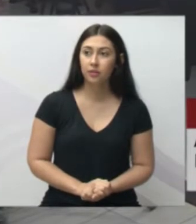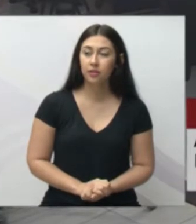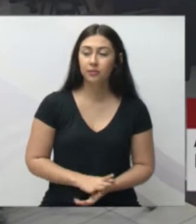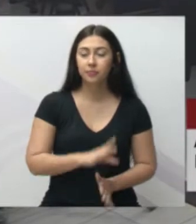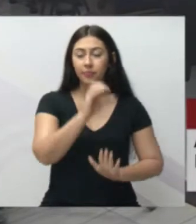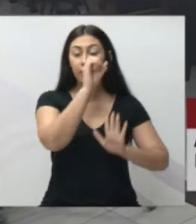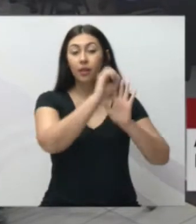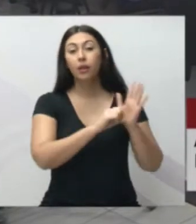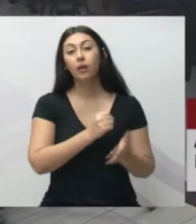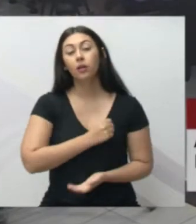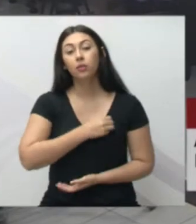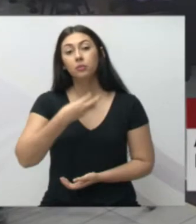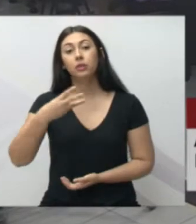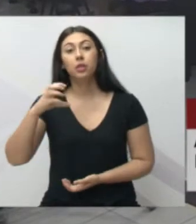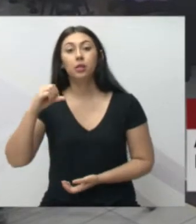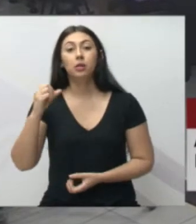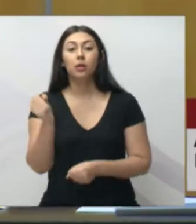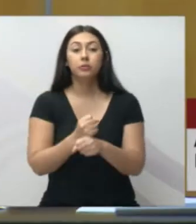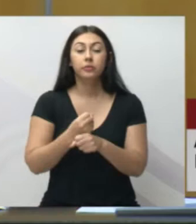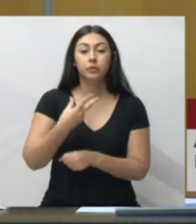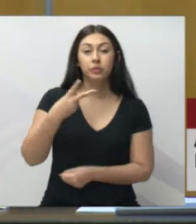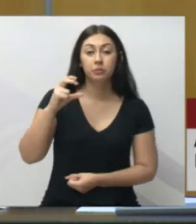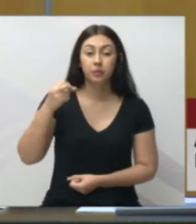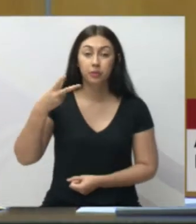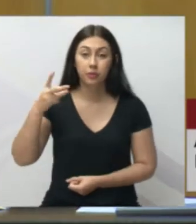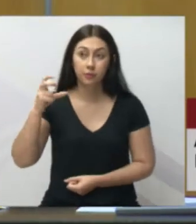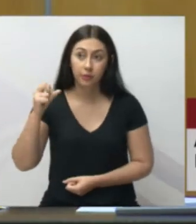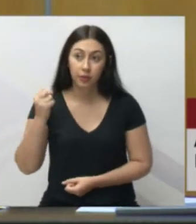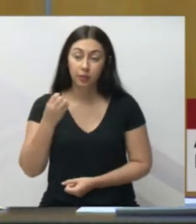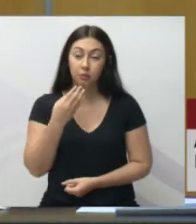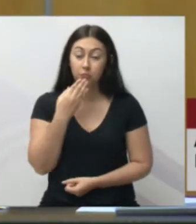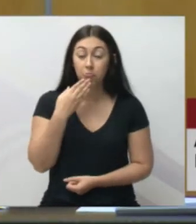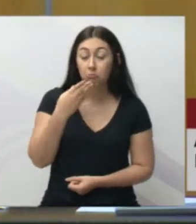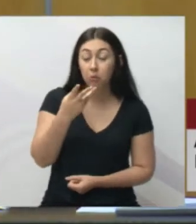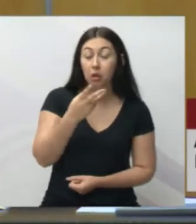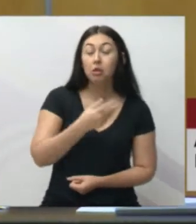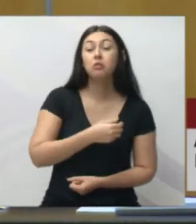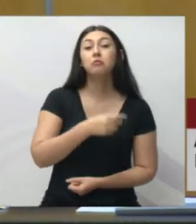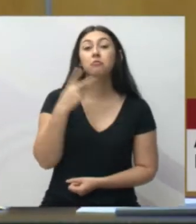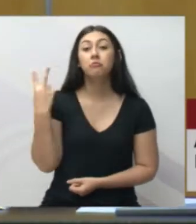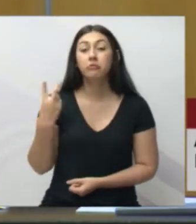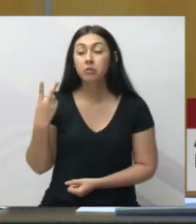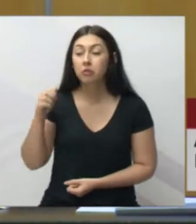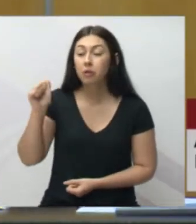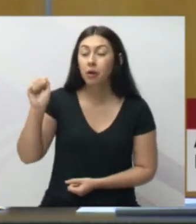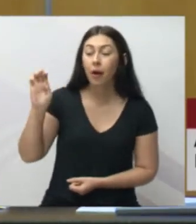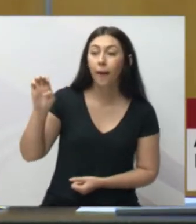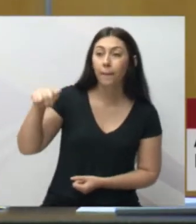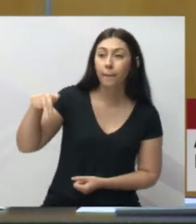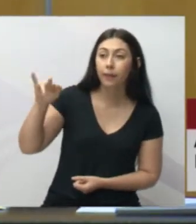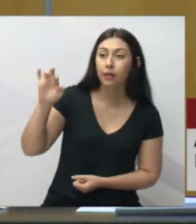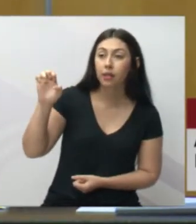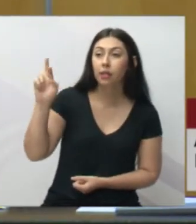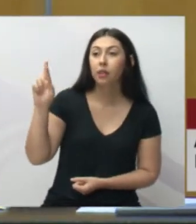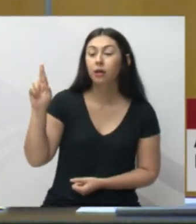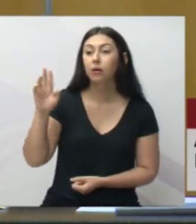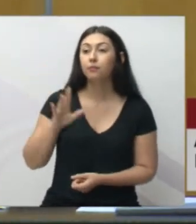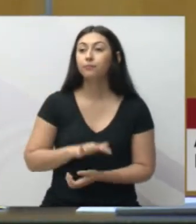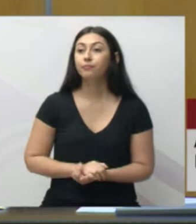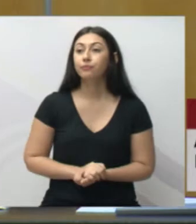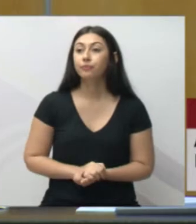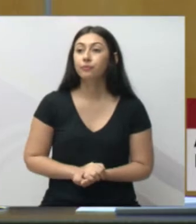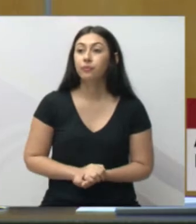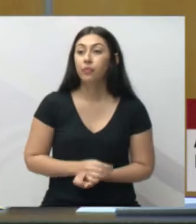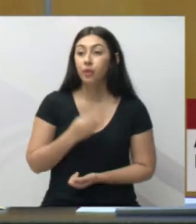Ofício número 39/2020, excelentíssimo senhor presidente, Abner de Madureira, Câmara Municipal de Jacareí, referente